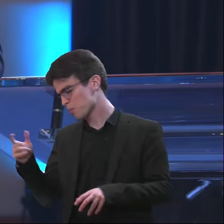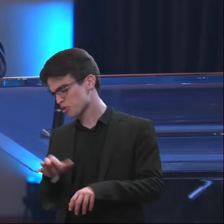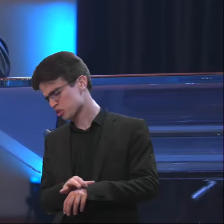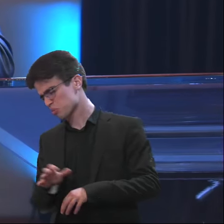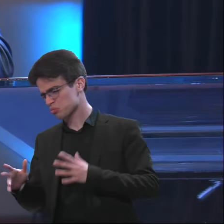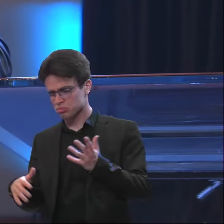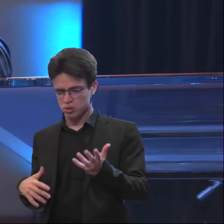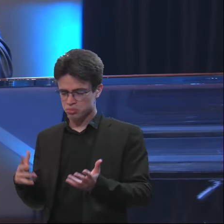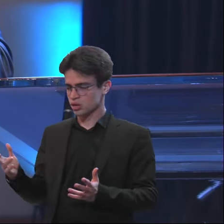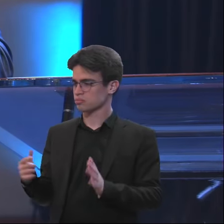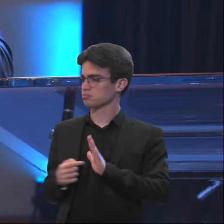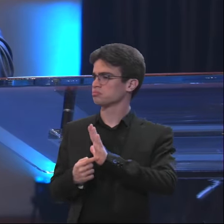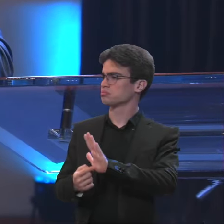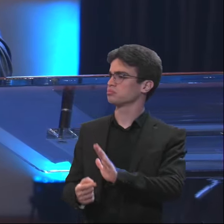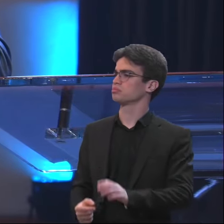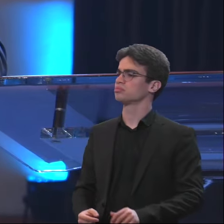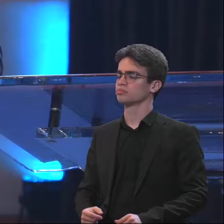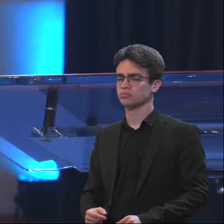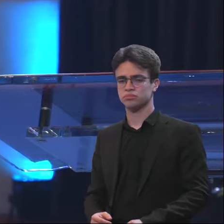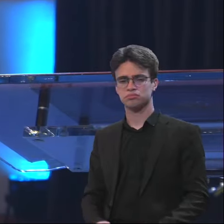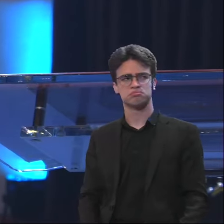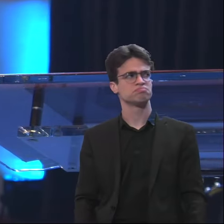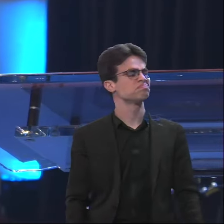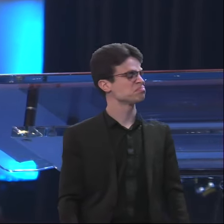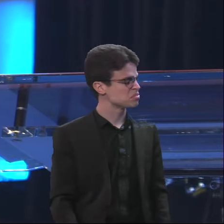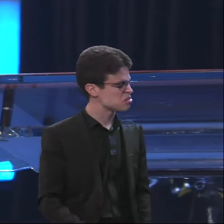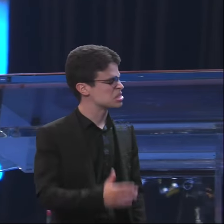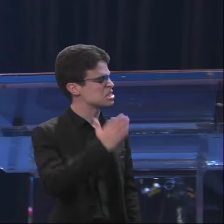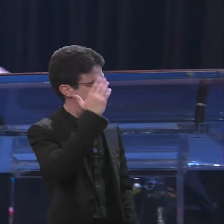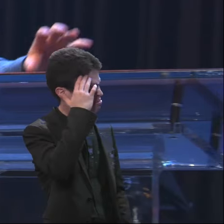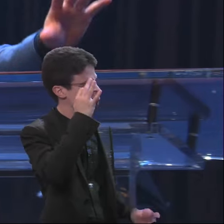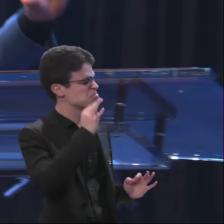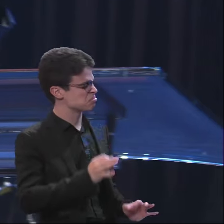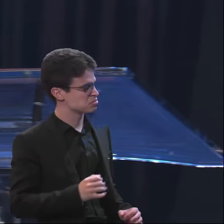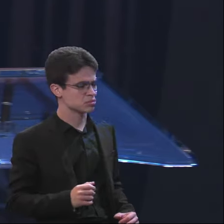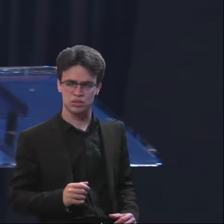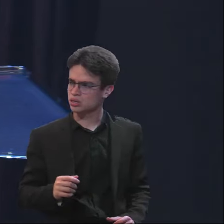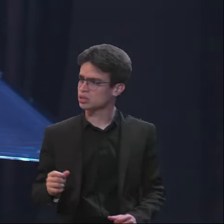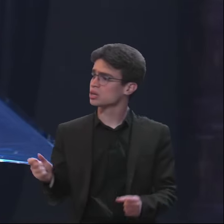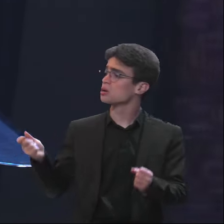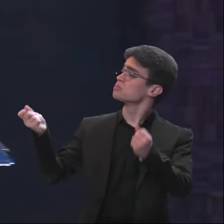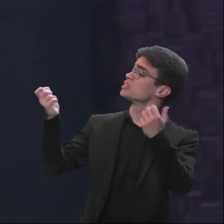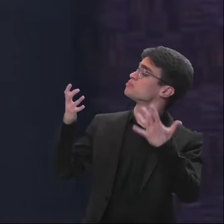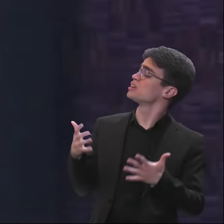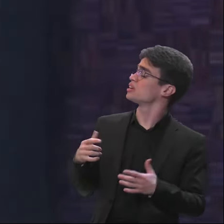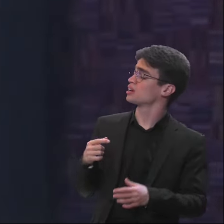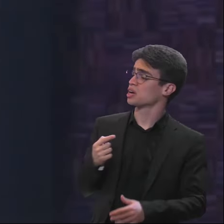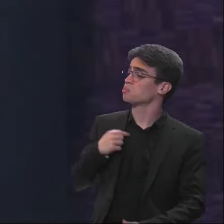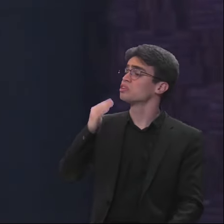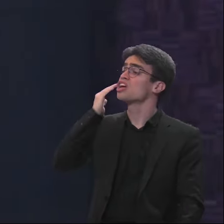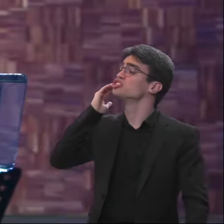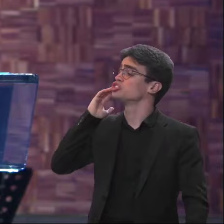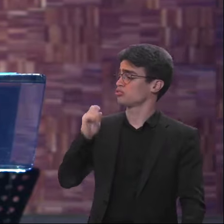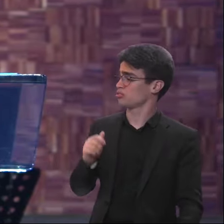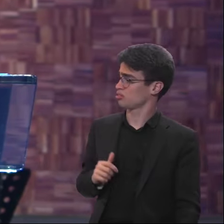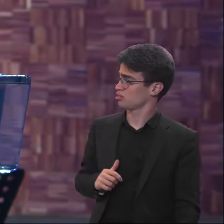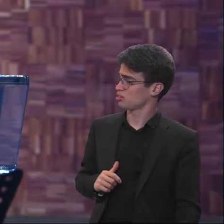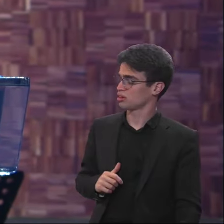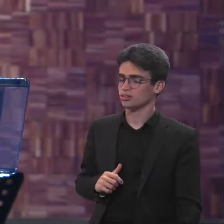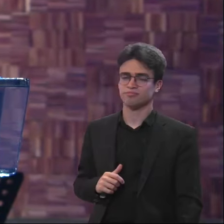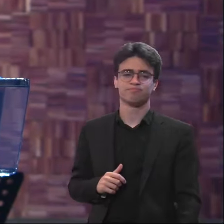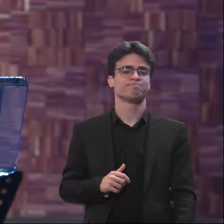modelo. Faz sentido, pastor. Eu falei, então me explica que eu não entendi nada.